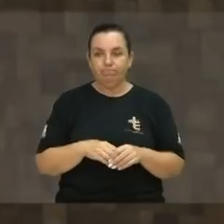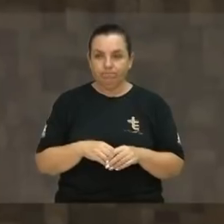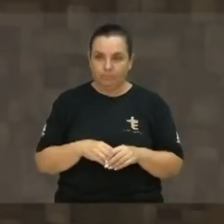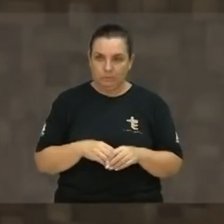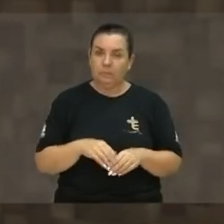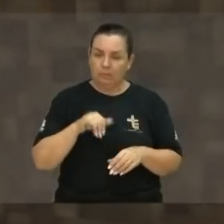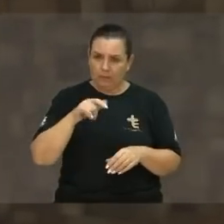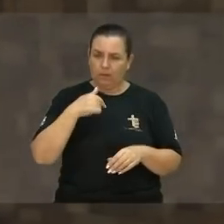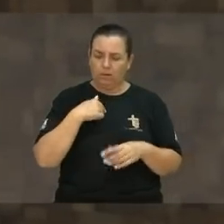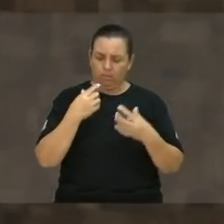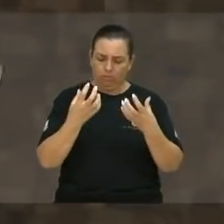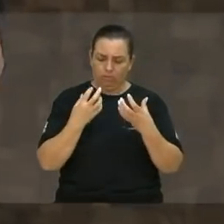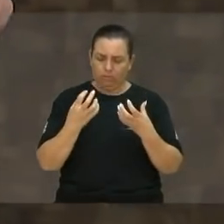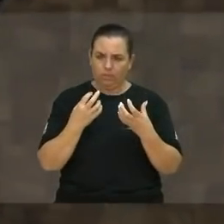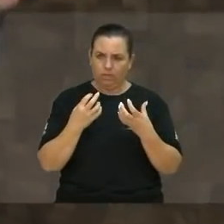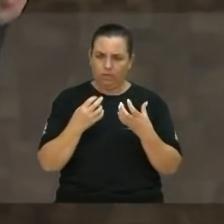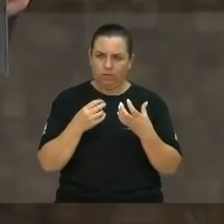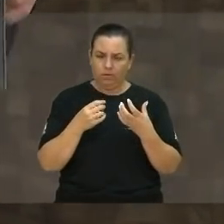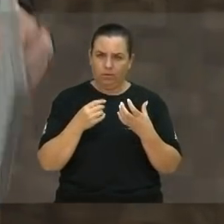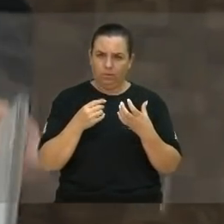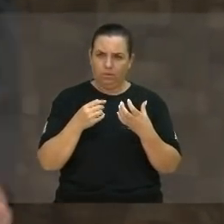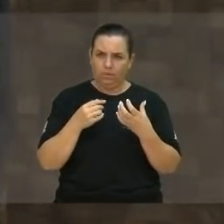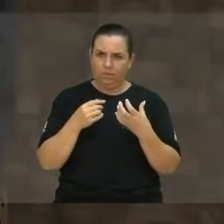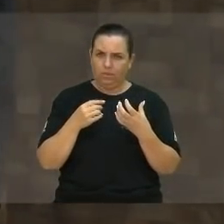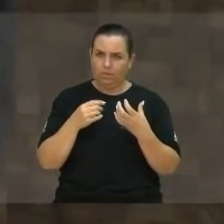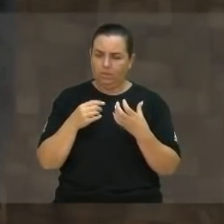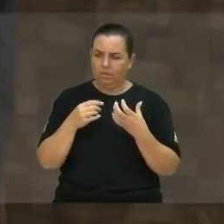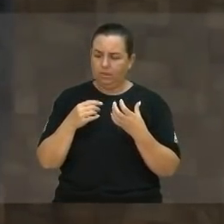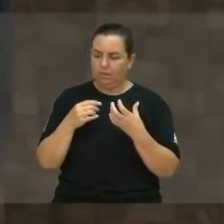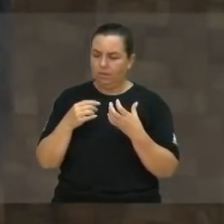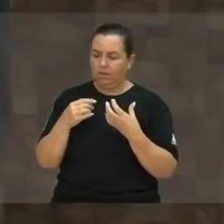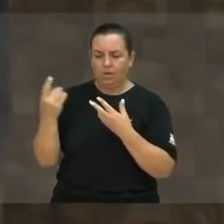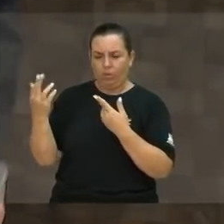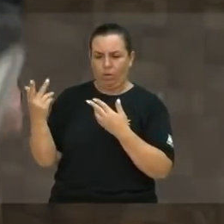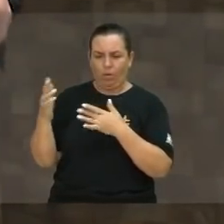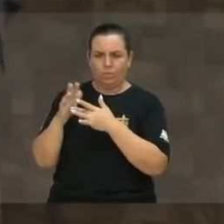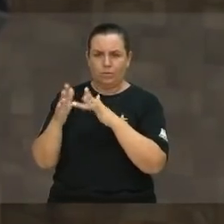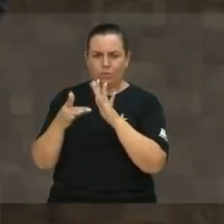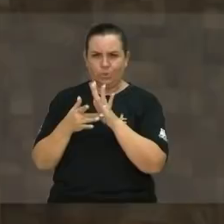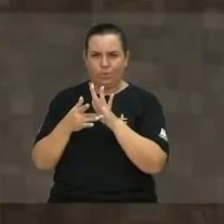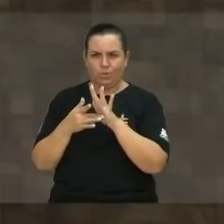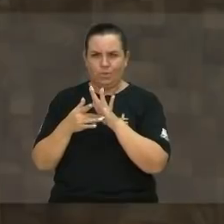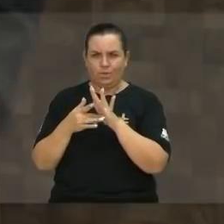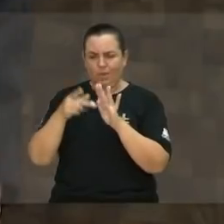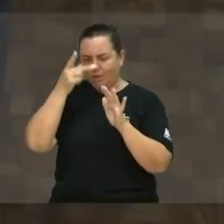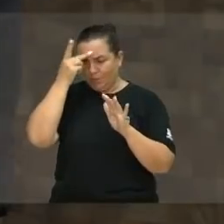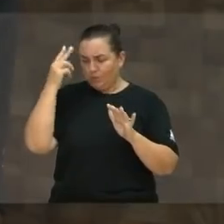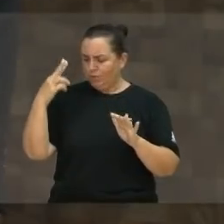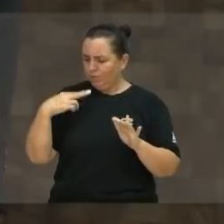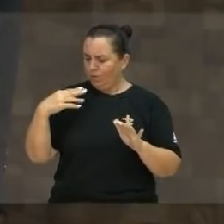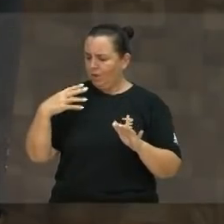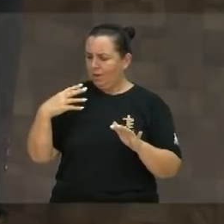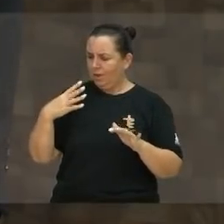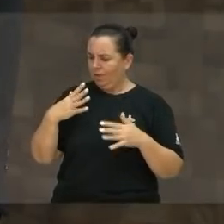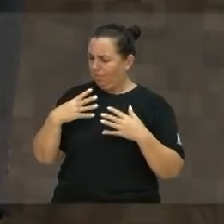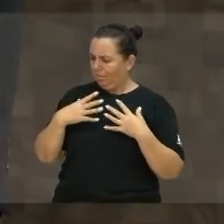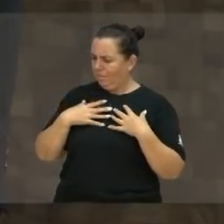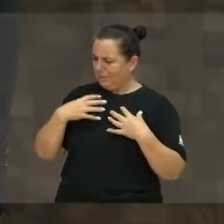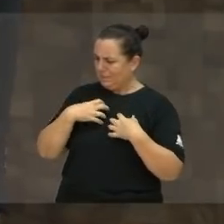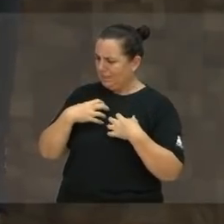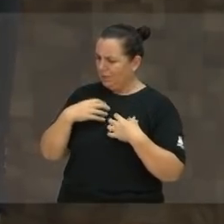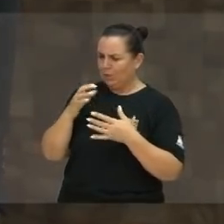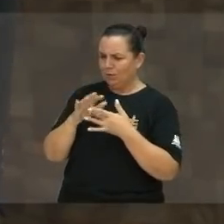se eu quiser ser identificar-me com jesus é este o linguajar usado pelo